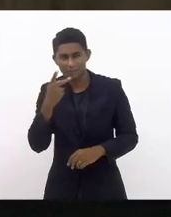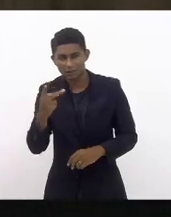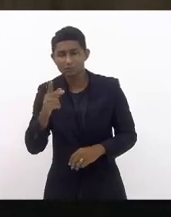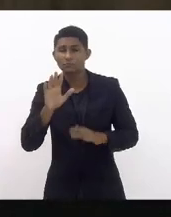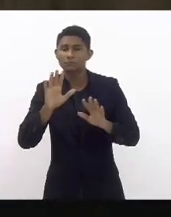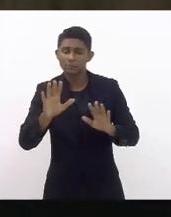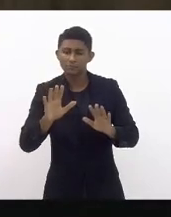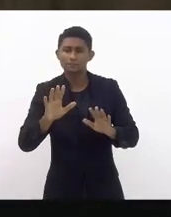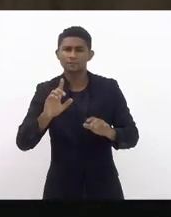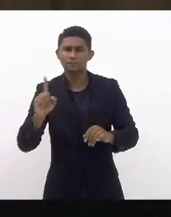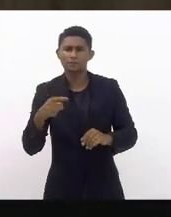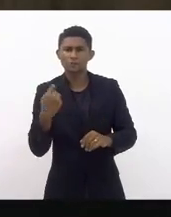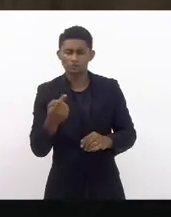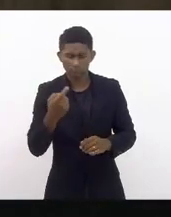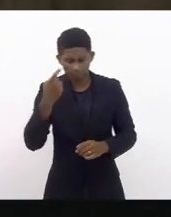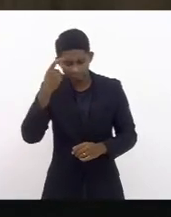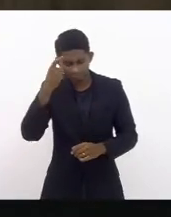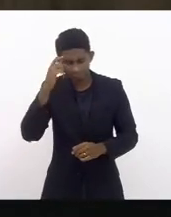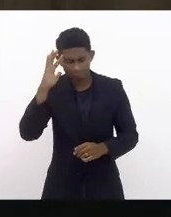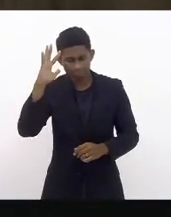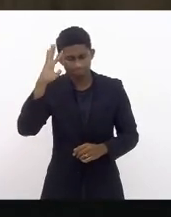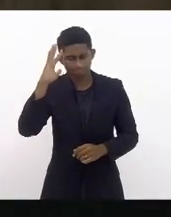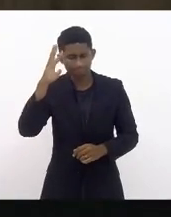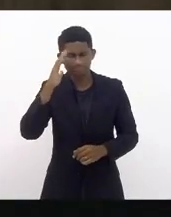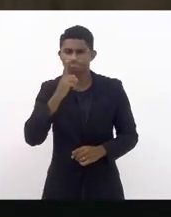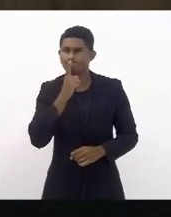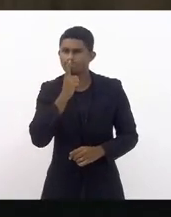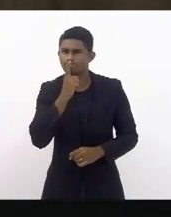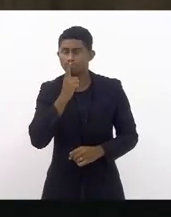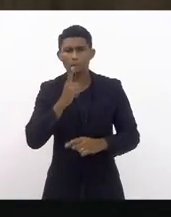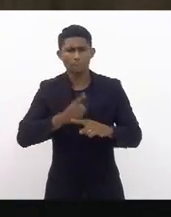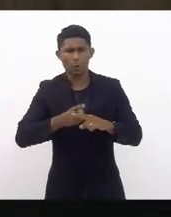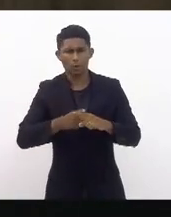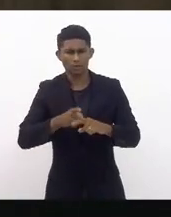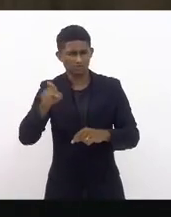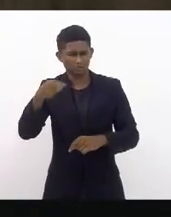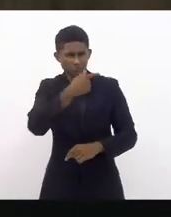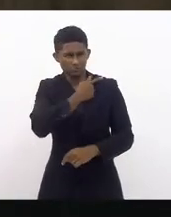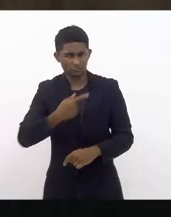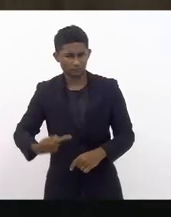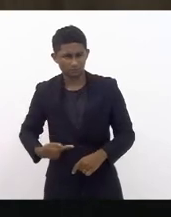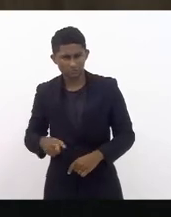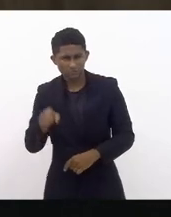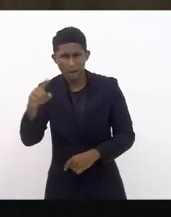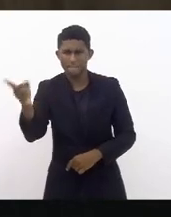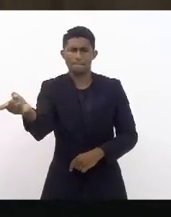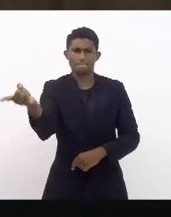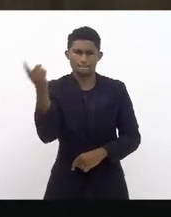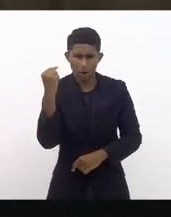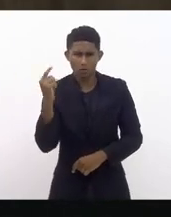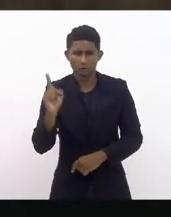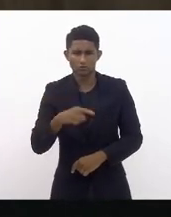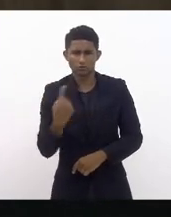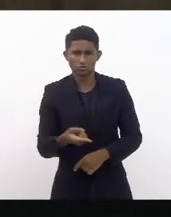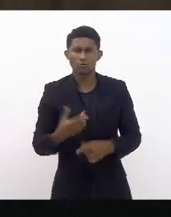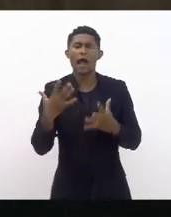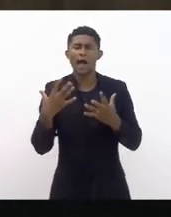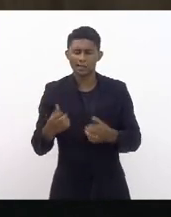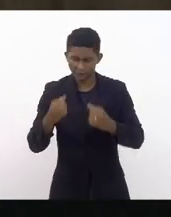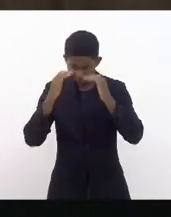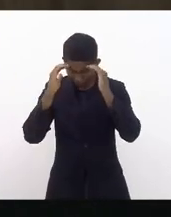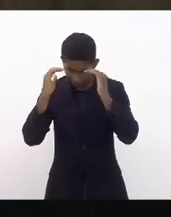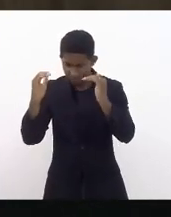fomos plenamente convencidos, não porque o governador mandou ou o